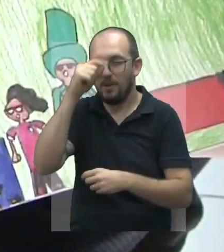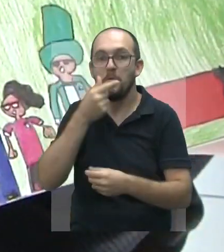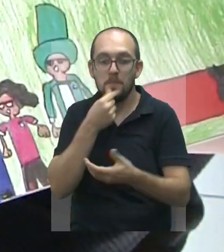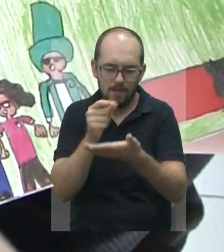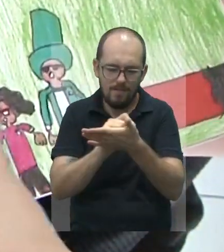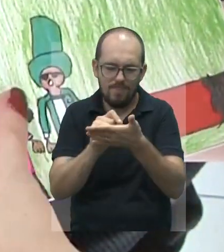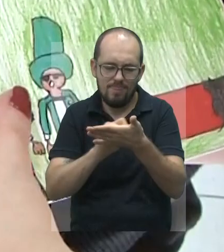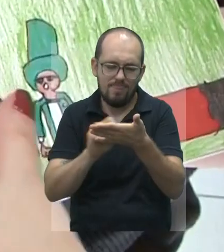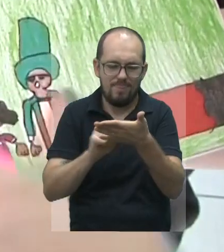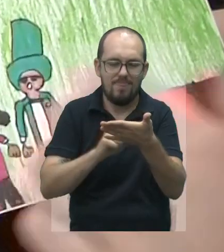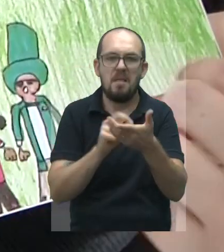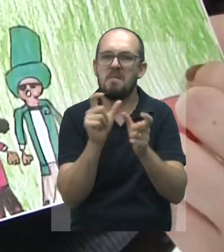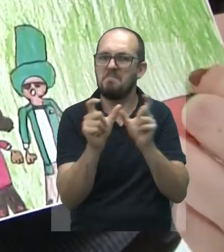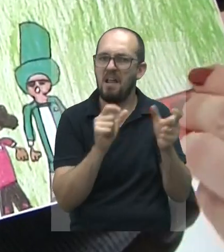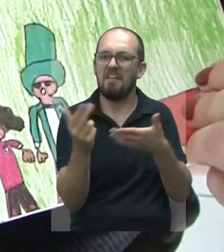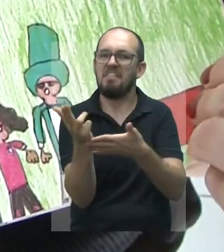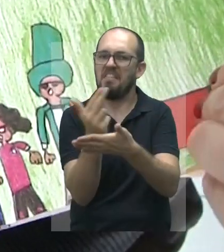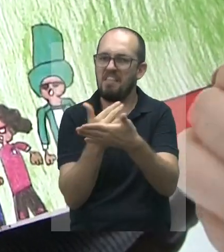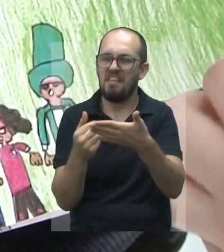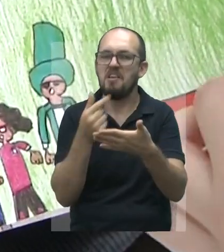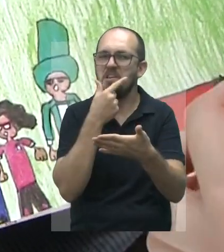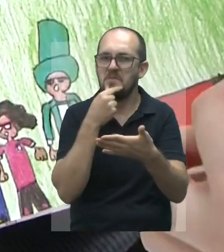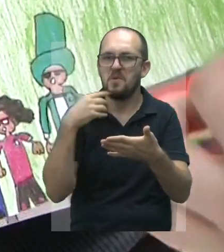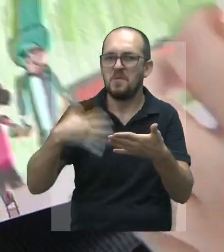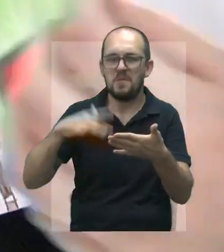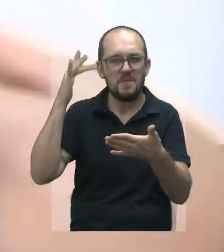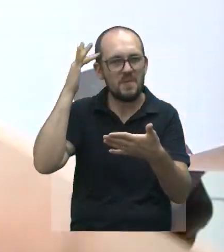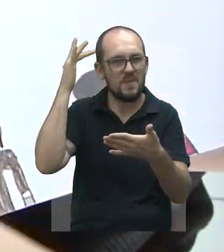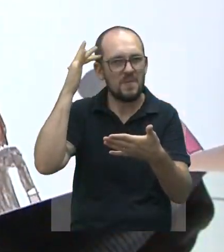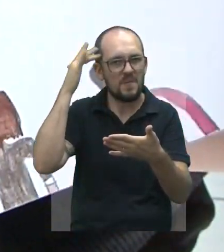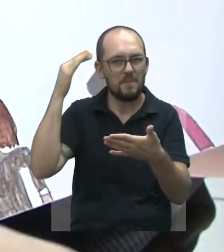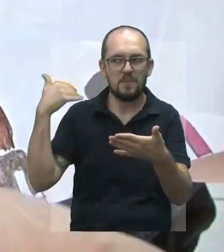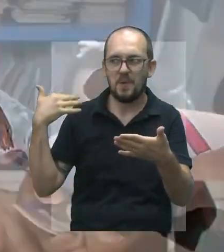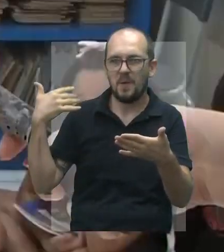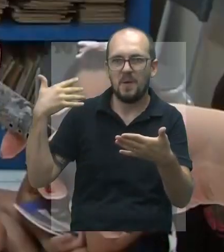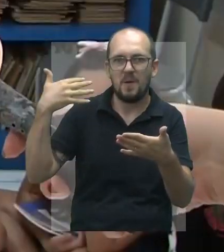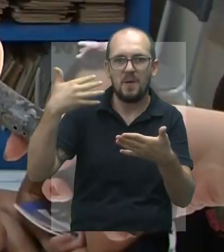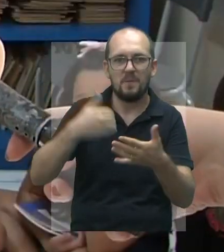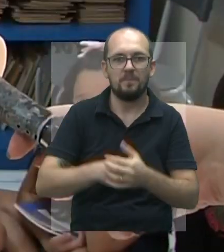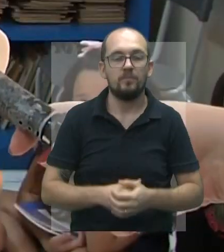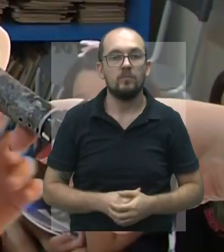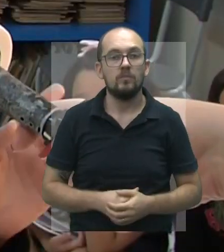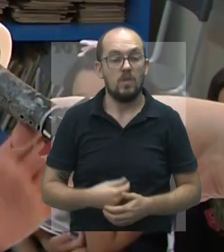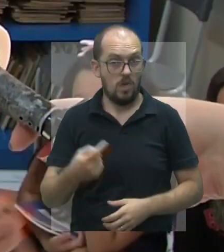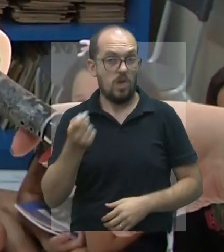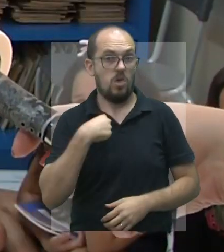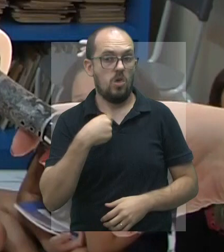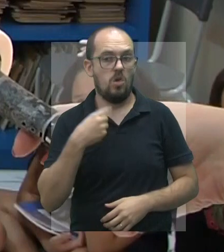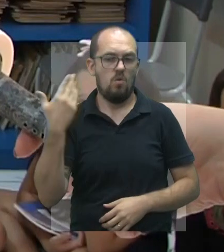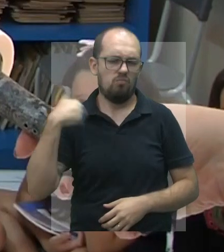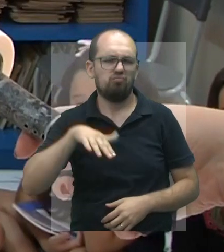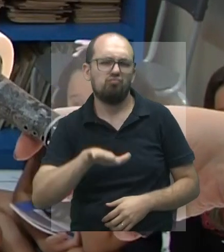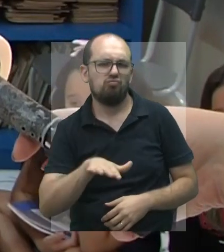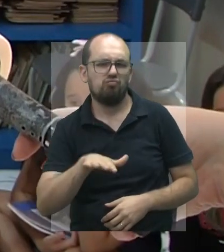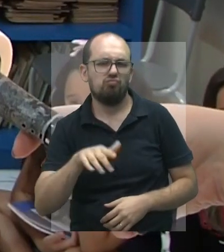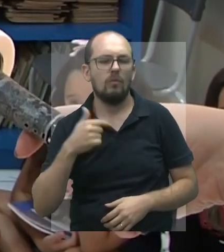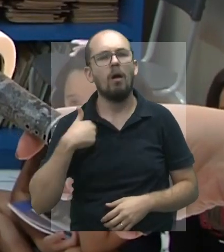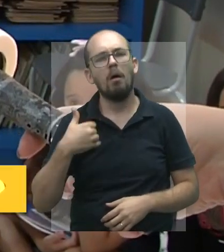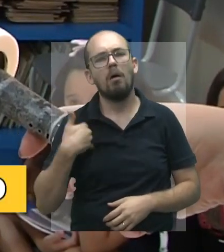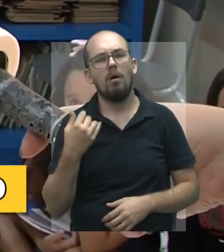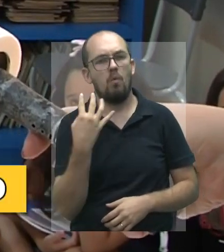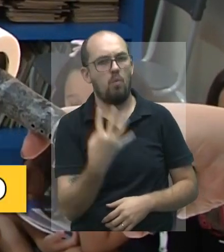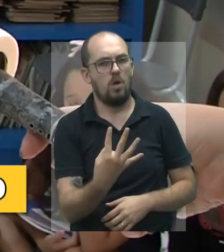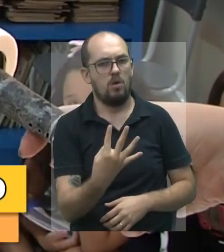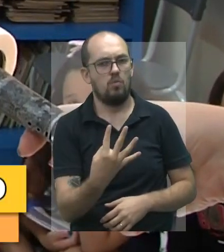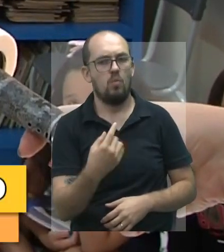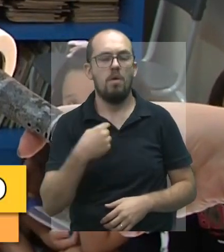as palavras e ilustrações vem desde os primeiros anos de vida. Quando eu era um pouco menor, quando eu tinha 4